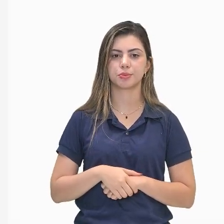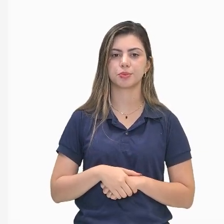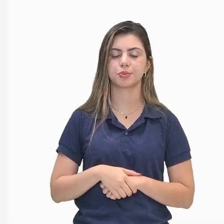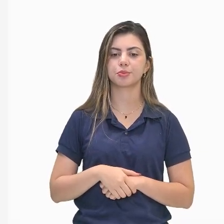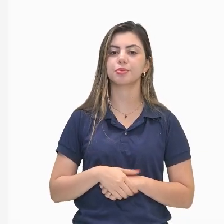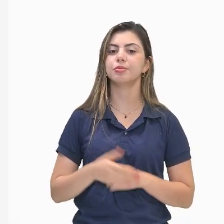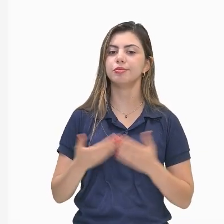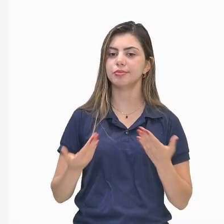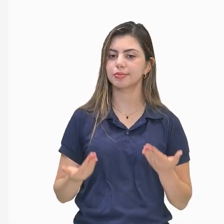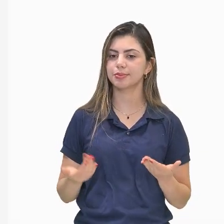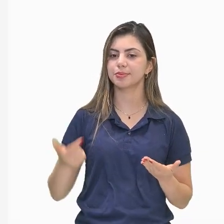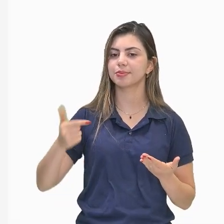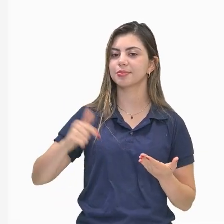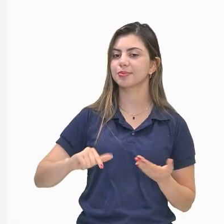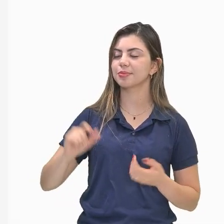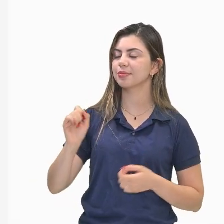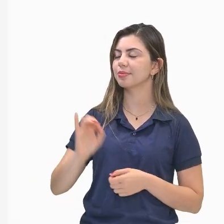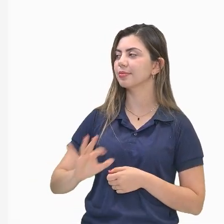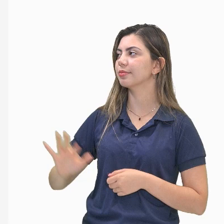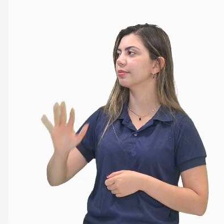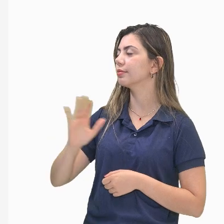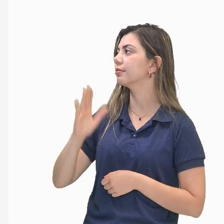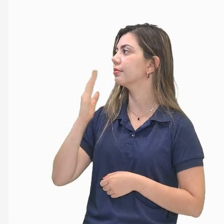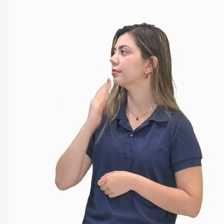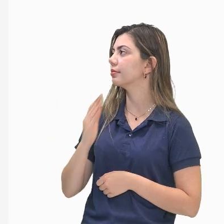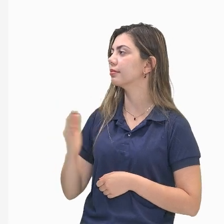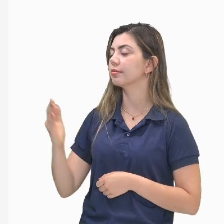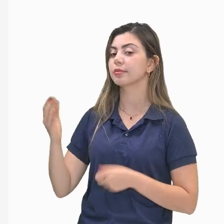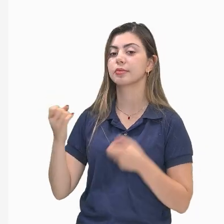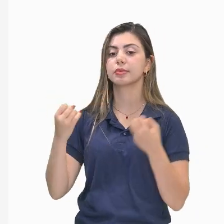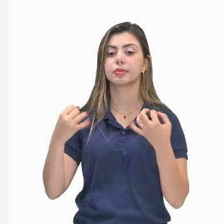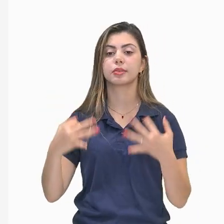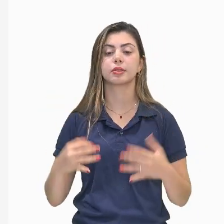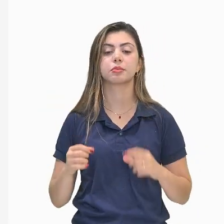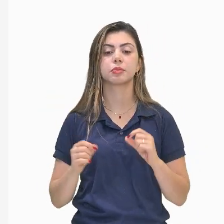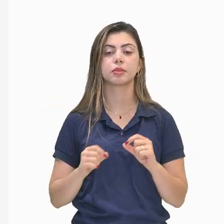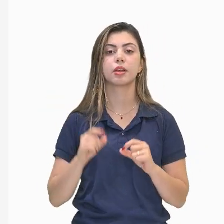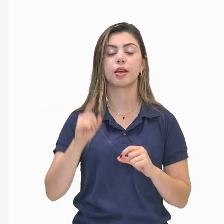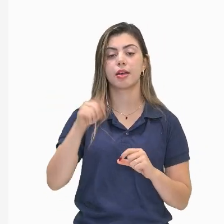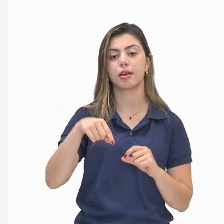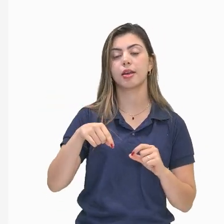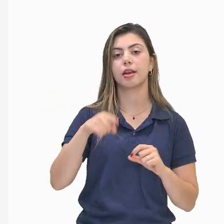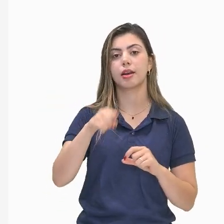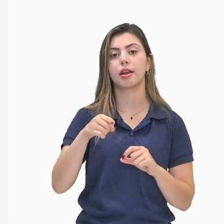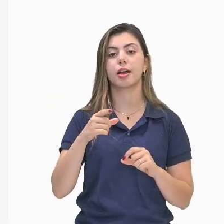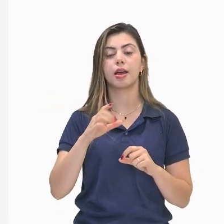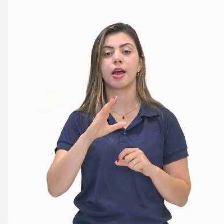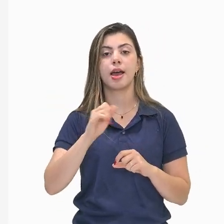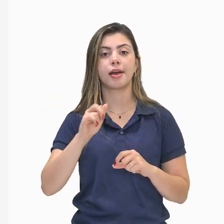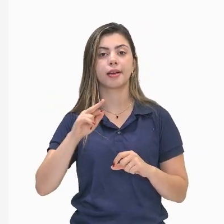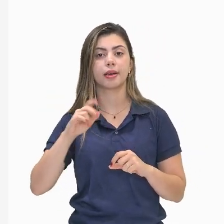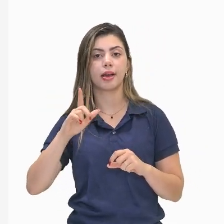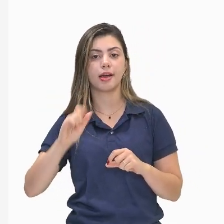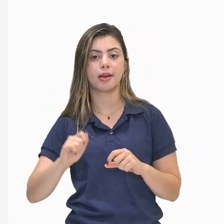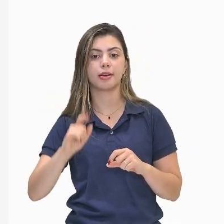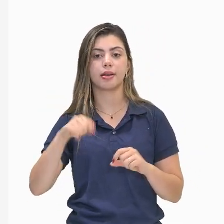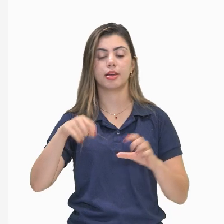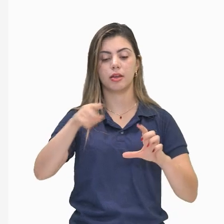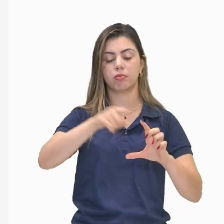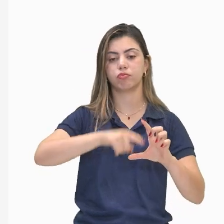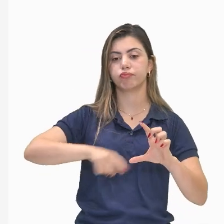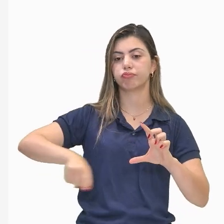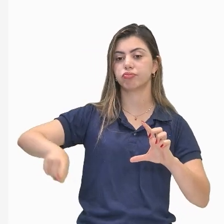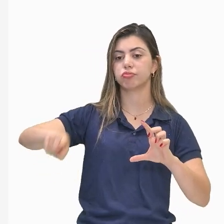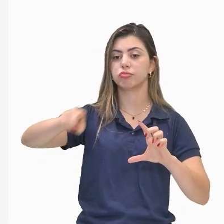está novamente a figura que mostra que a trajetória da carga é um círculo. Se a trajetória da carga é